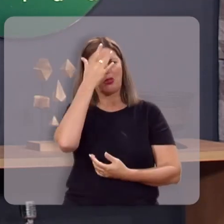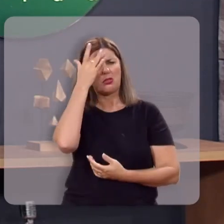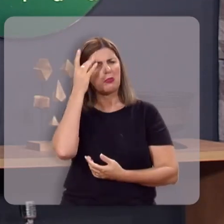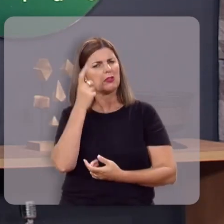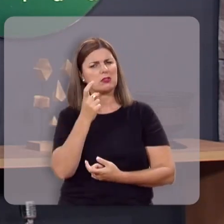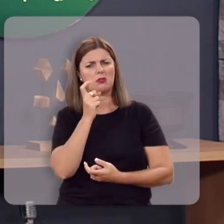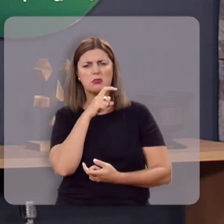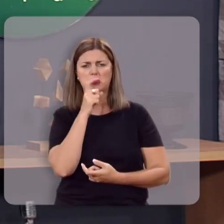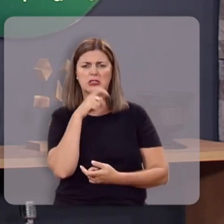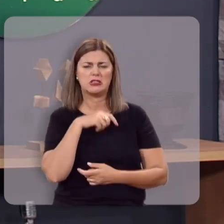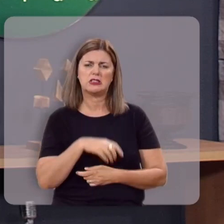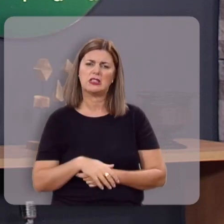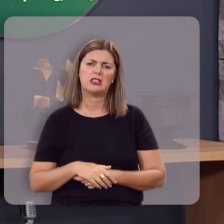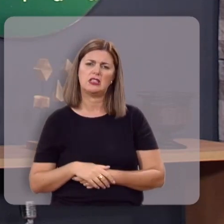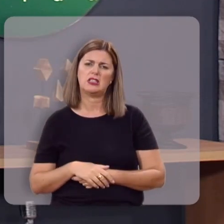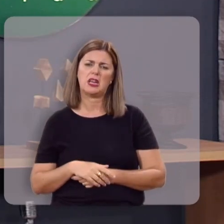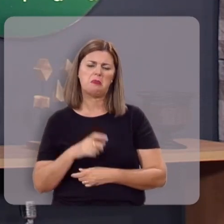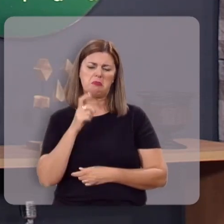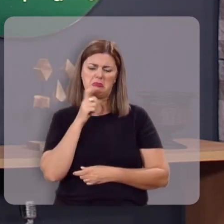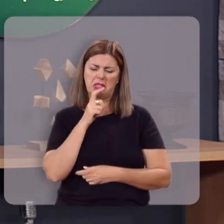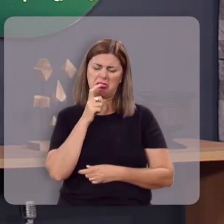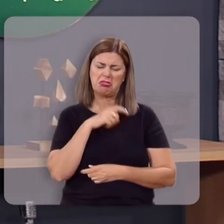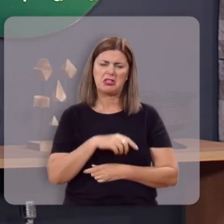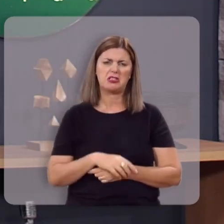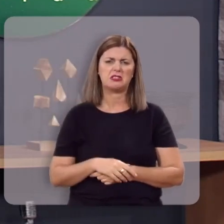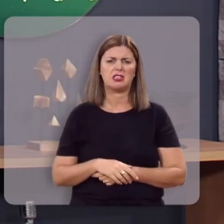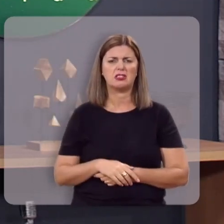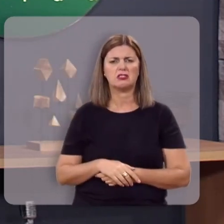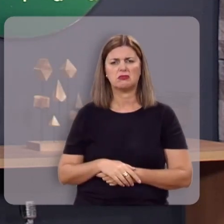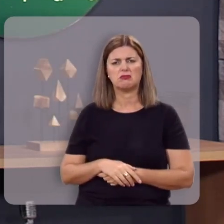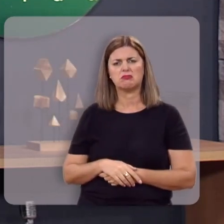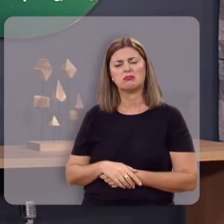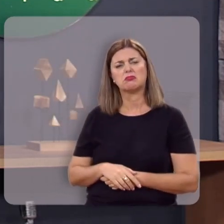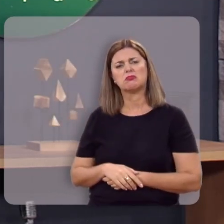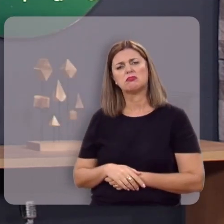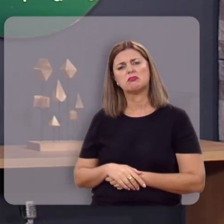muita mentira hoje. Mentira.